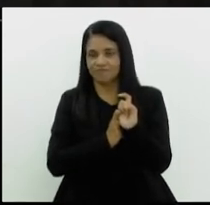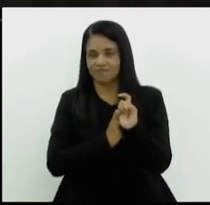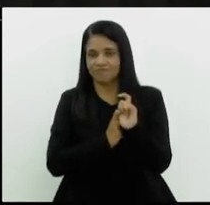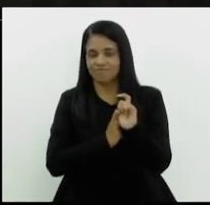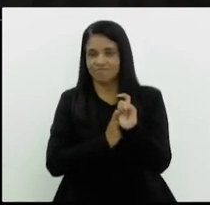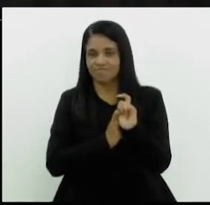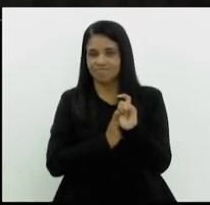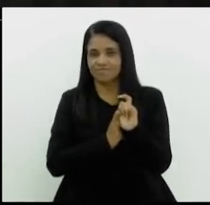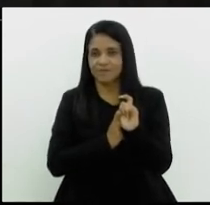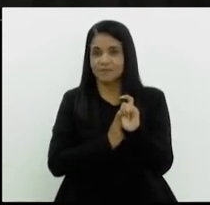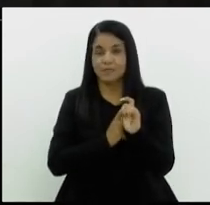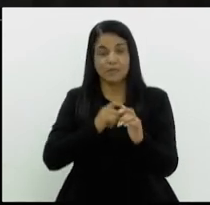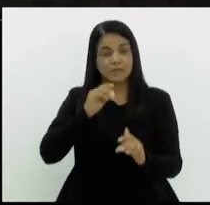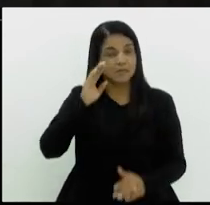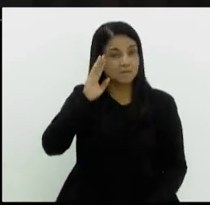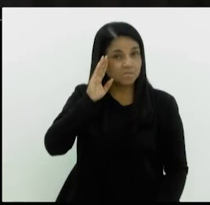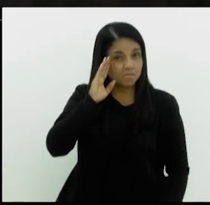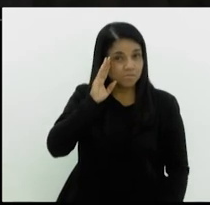principal,